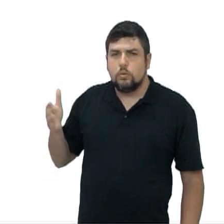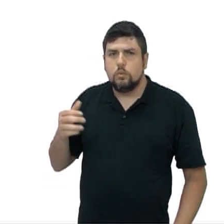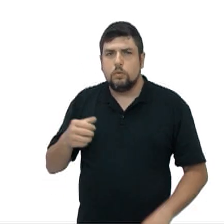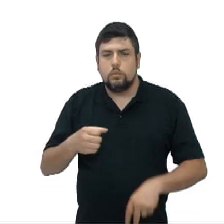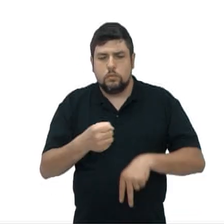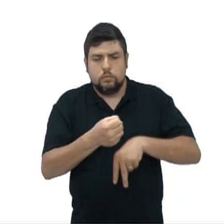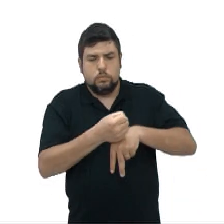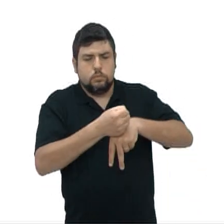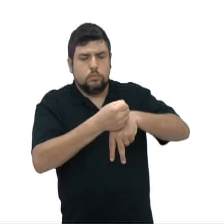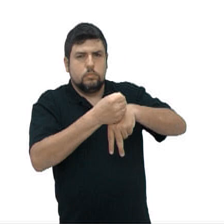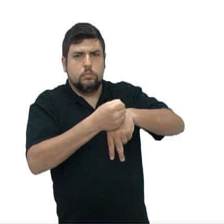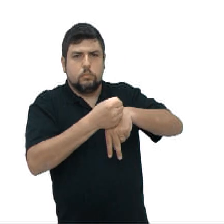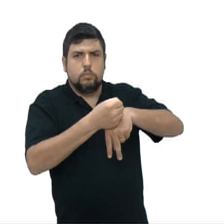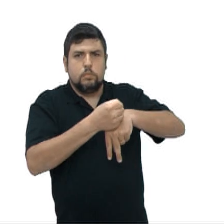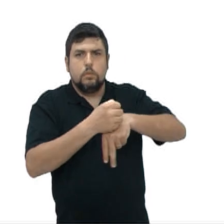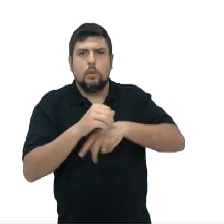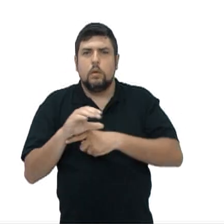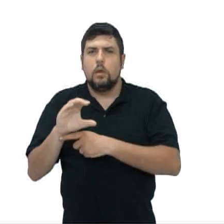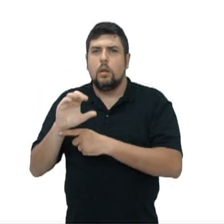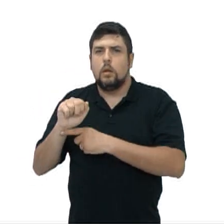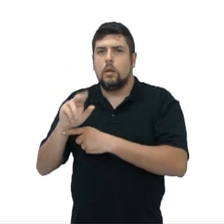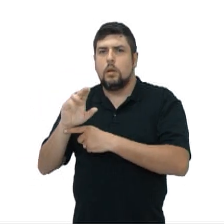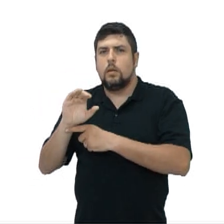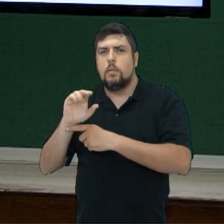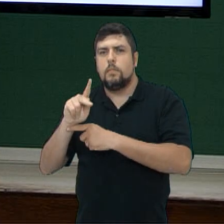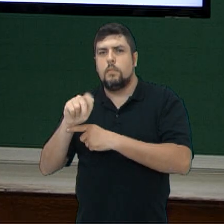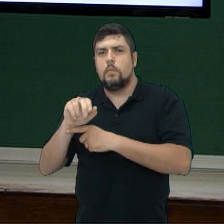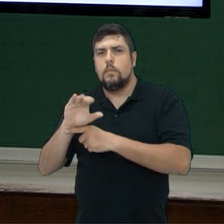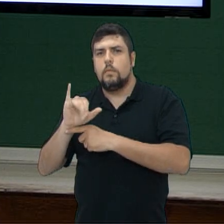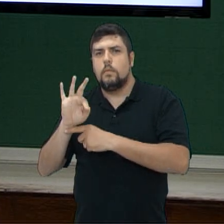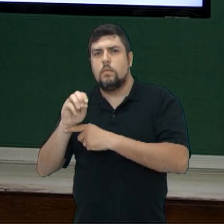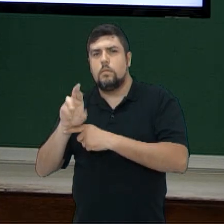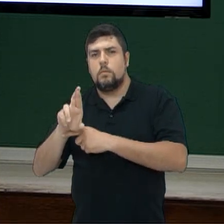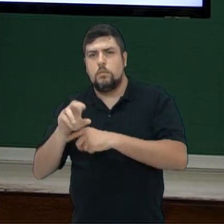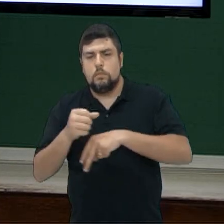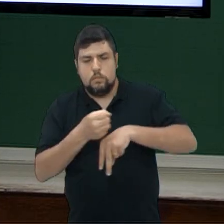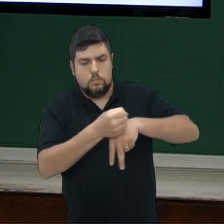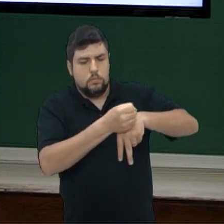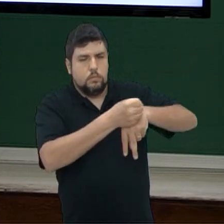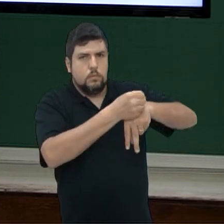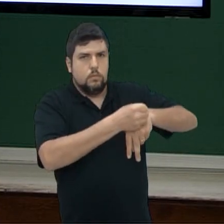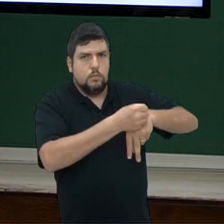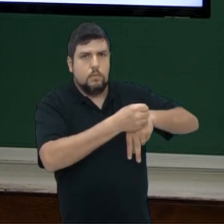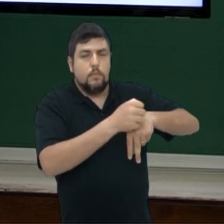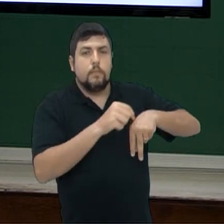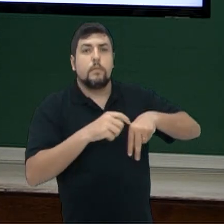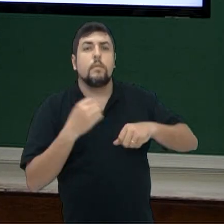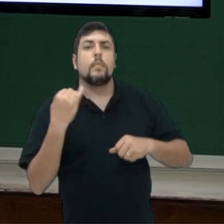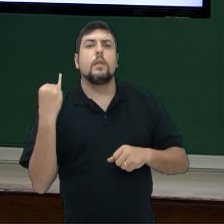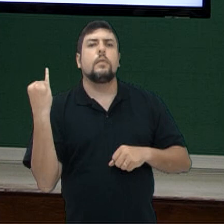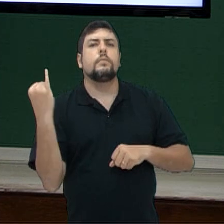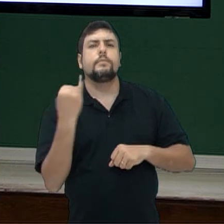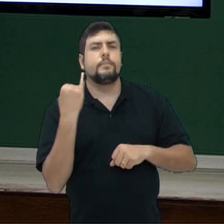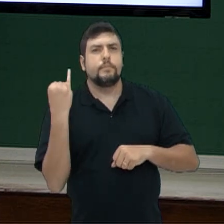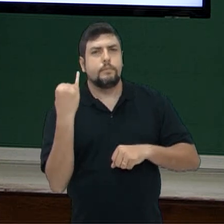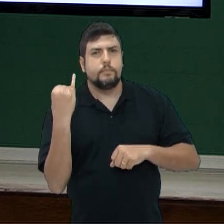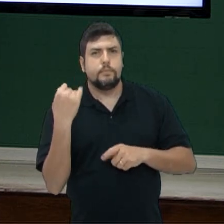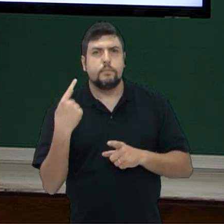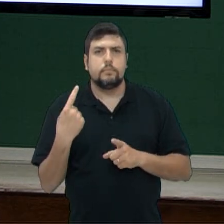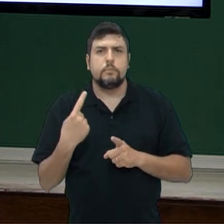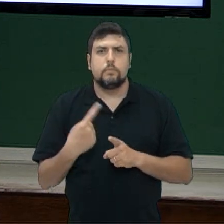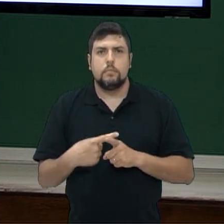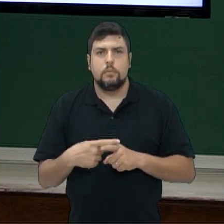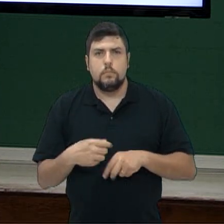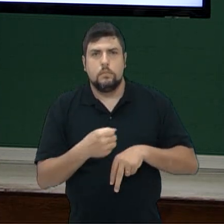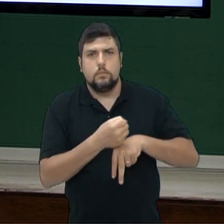capacitor. Esse capacitor, ele é também muito importante na eletrônica, né? Porque ele vai,